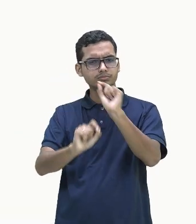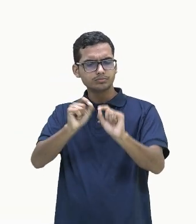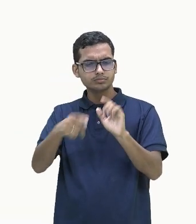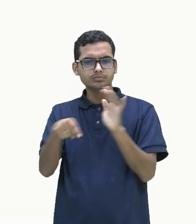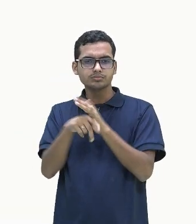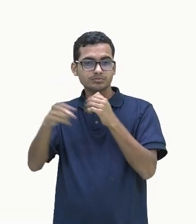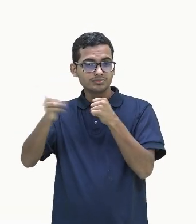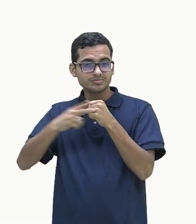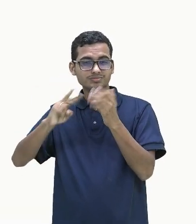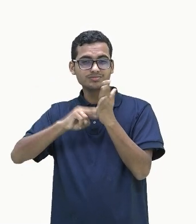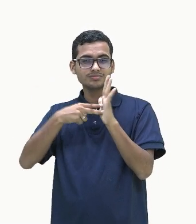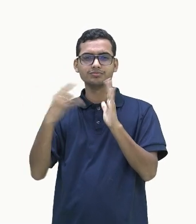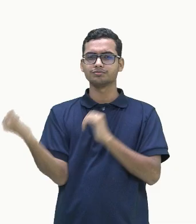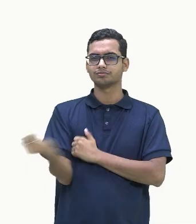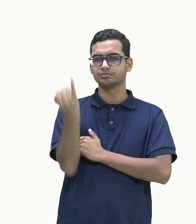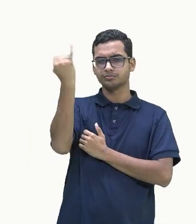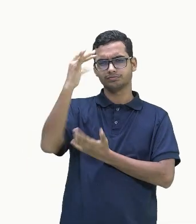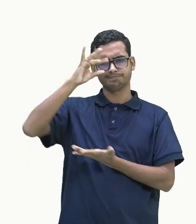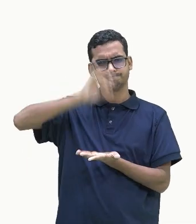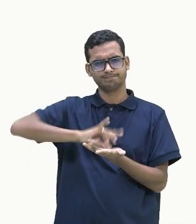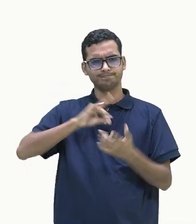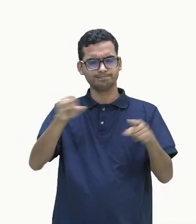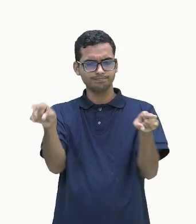verbo significativo,